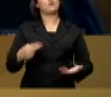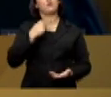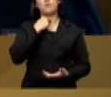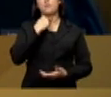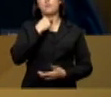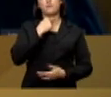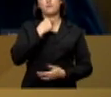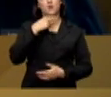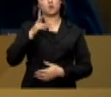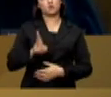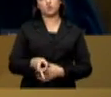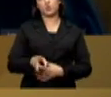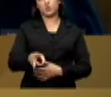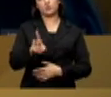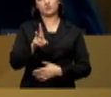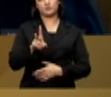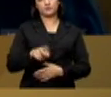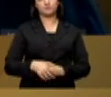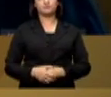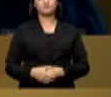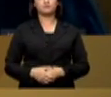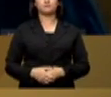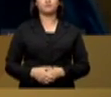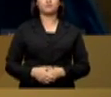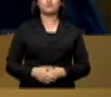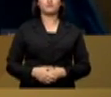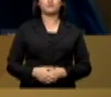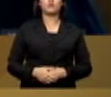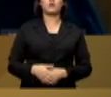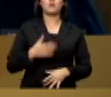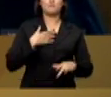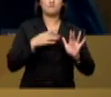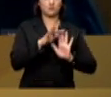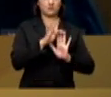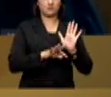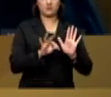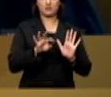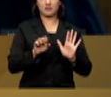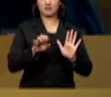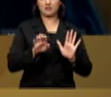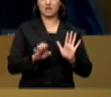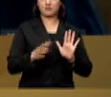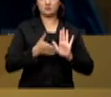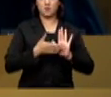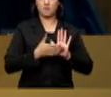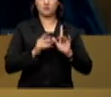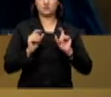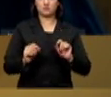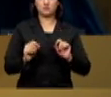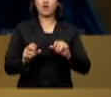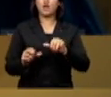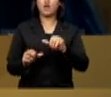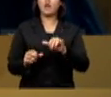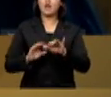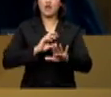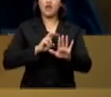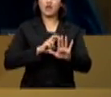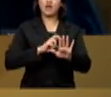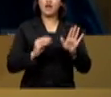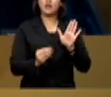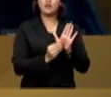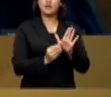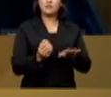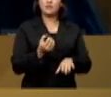prevalecer essa sistemática. Minha tese de julgamento é a seguinte: as alterações promovidas pela Emenda Constitucional